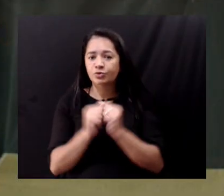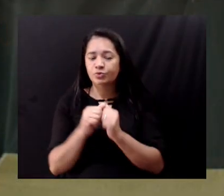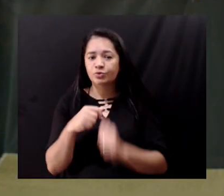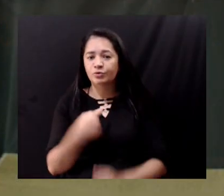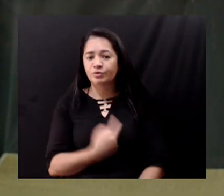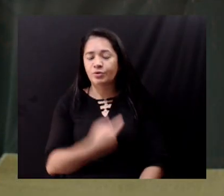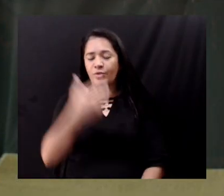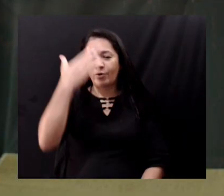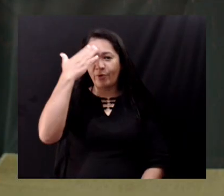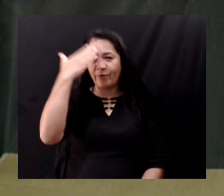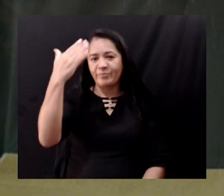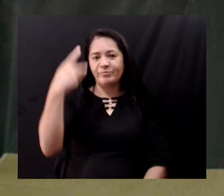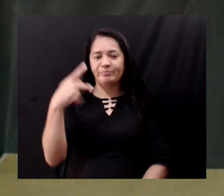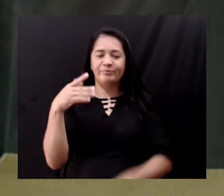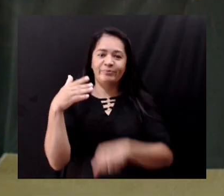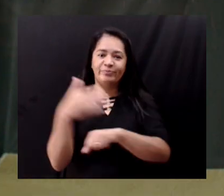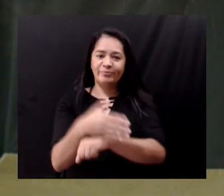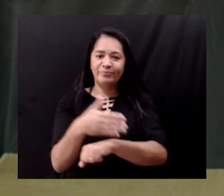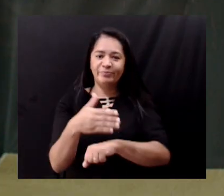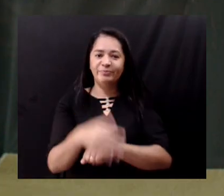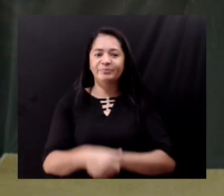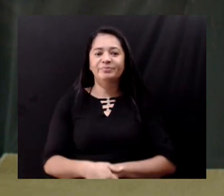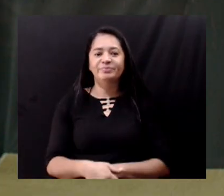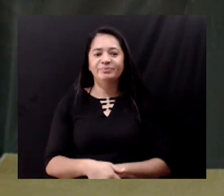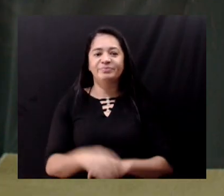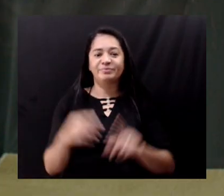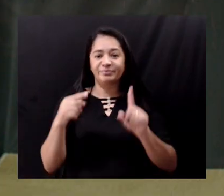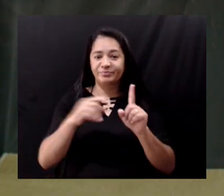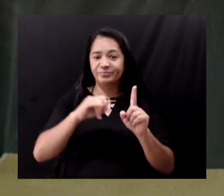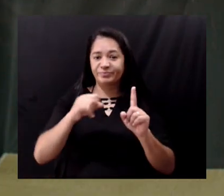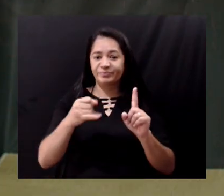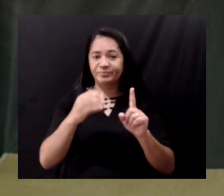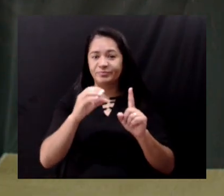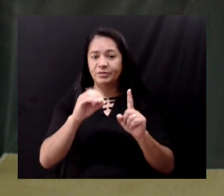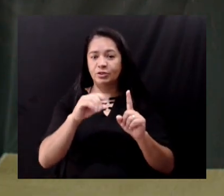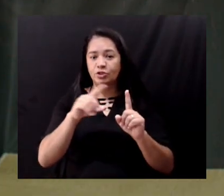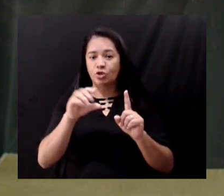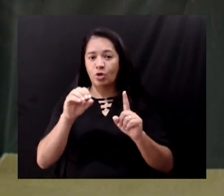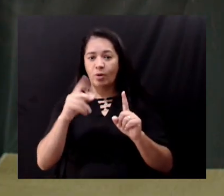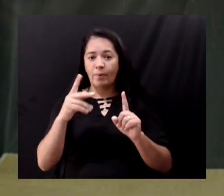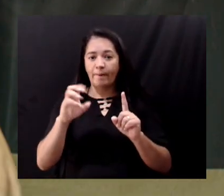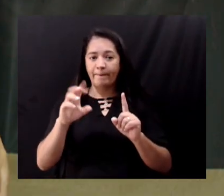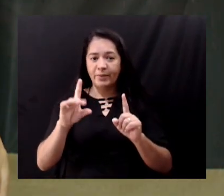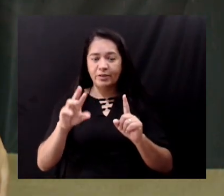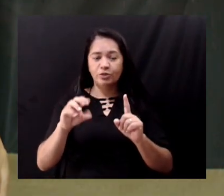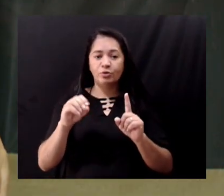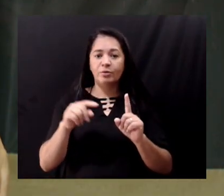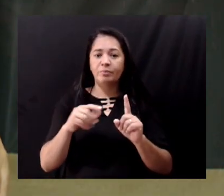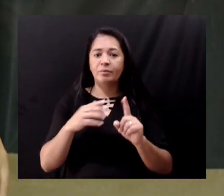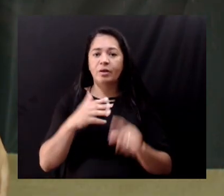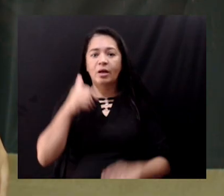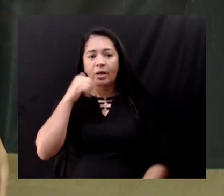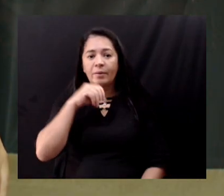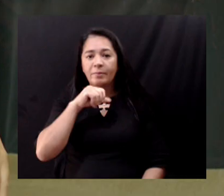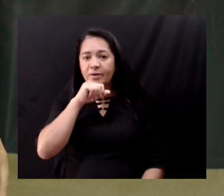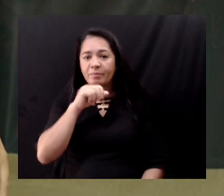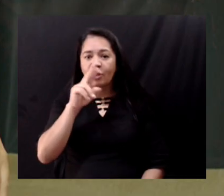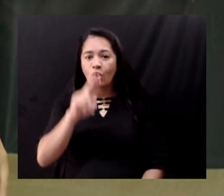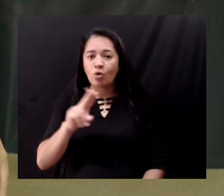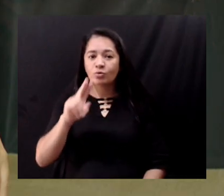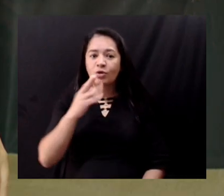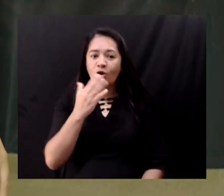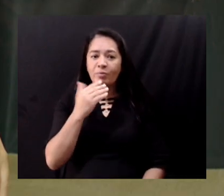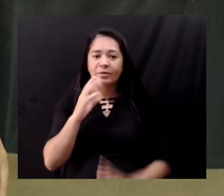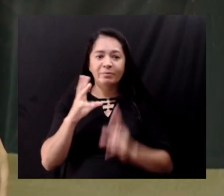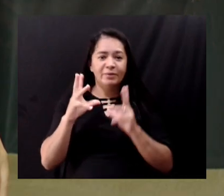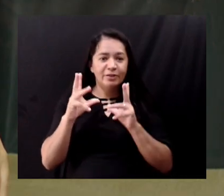participação. O João Pedro, do Parque Prado. Minha mãe usa comida para tudo. Ah, só a sua?